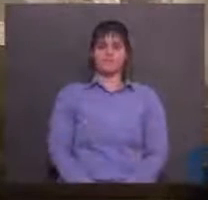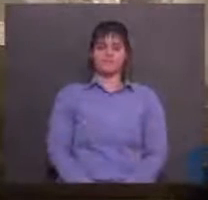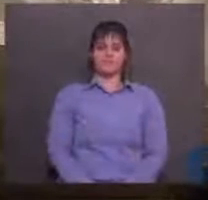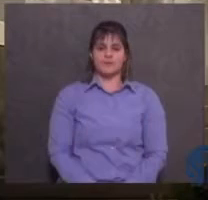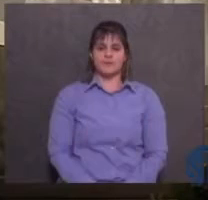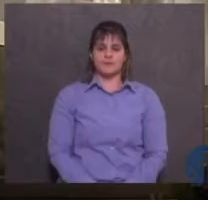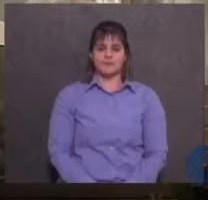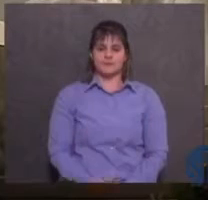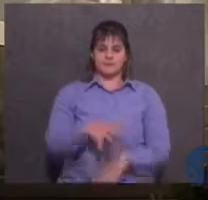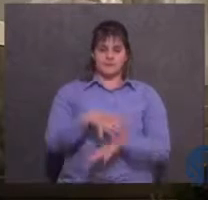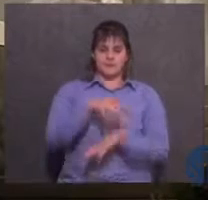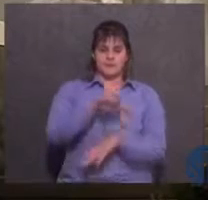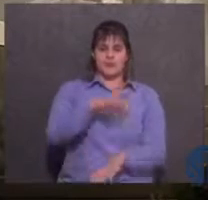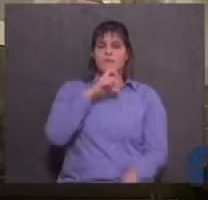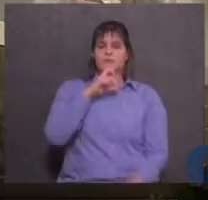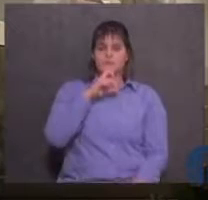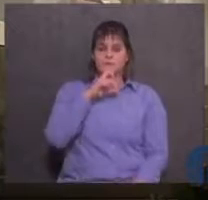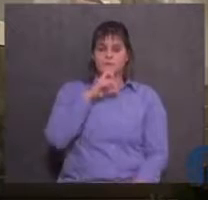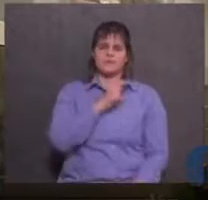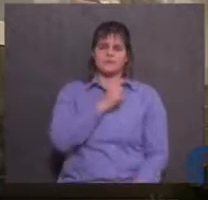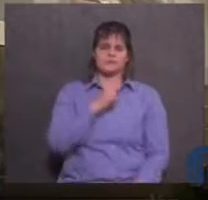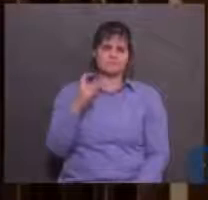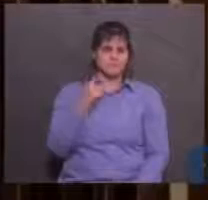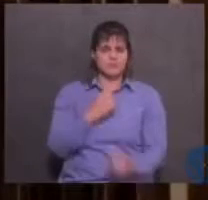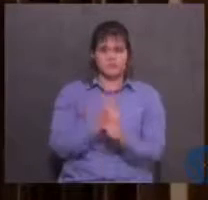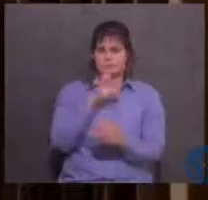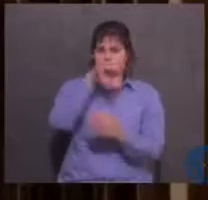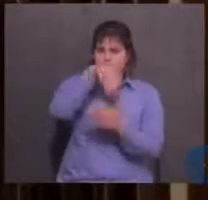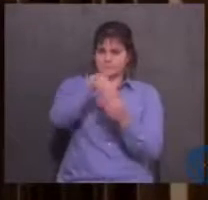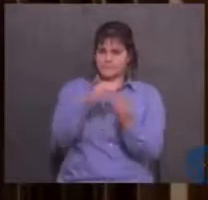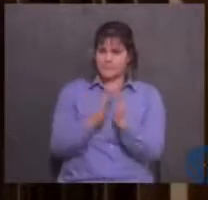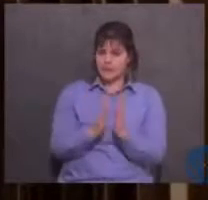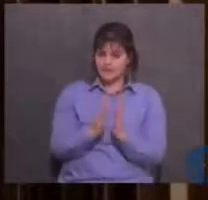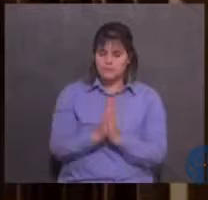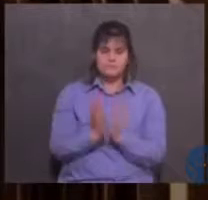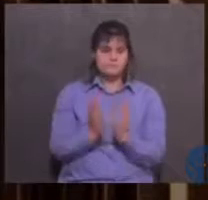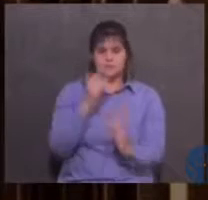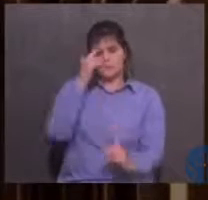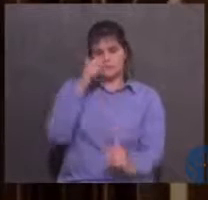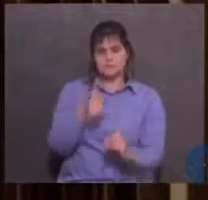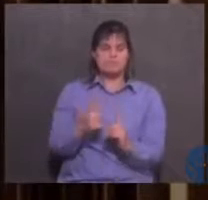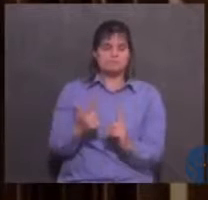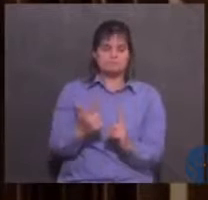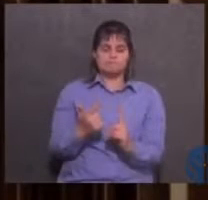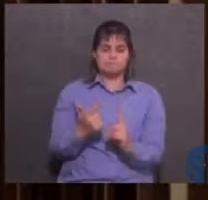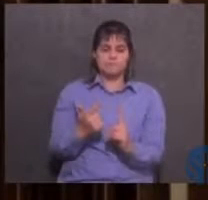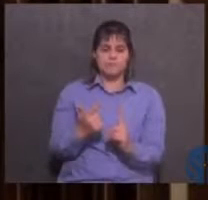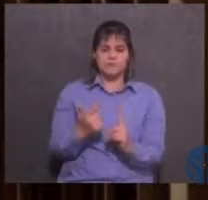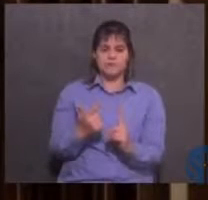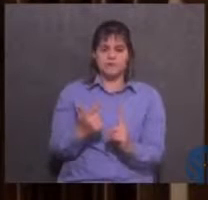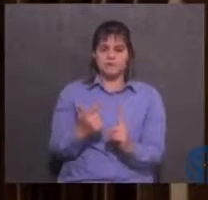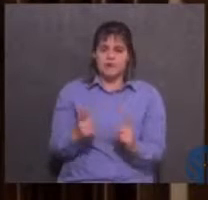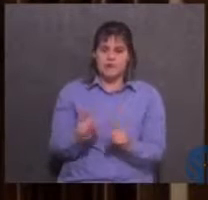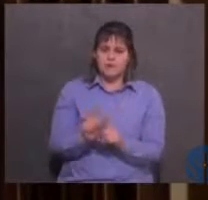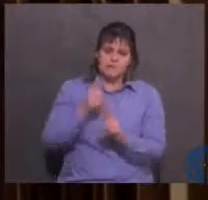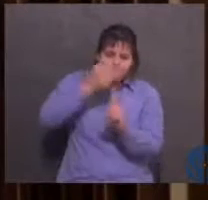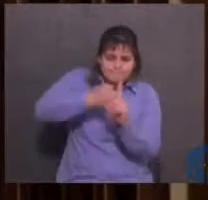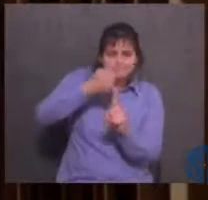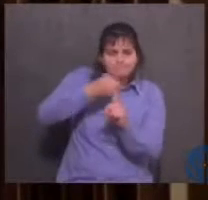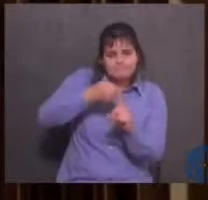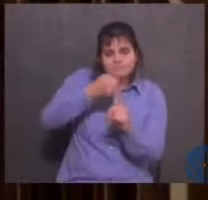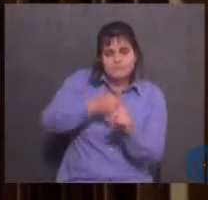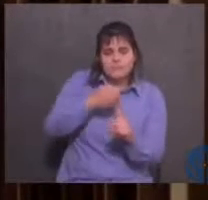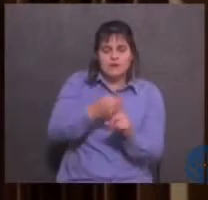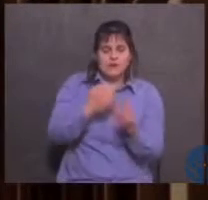Per i Vescovi, i Presbiteri e i Diaconi, perché preghino incessantemente, diano testimonianza